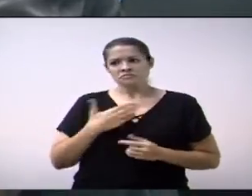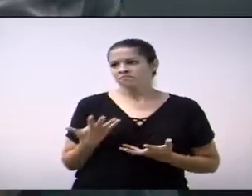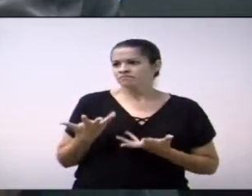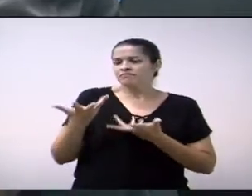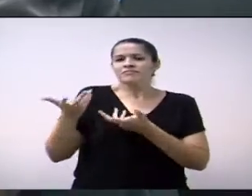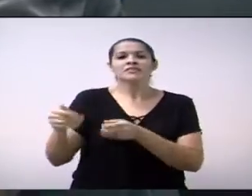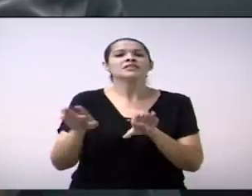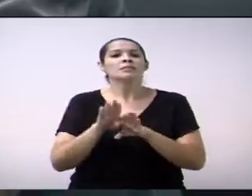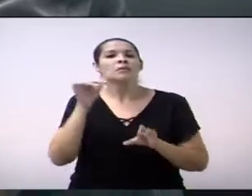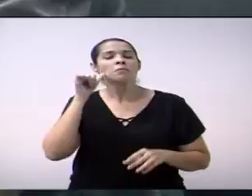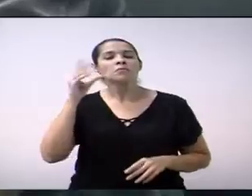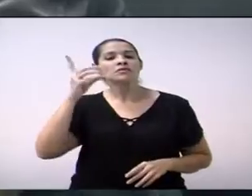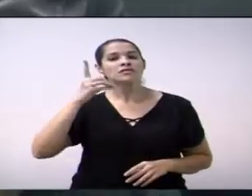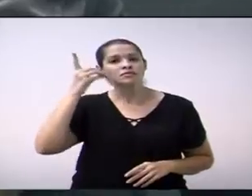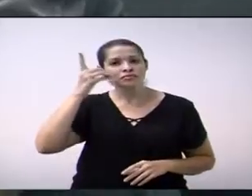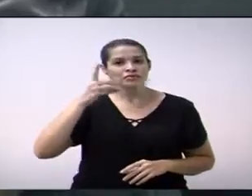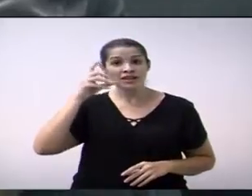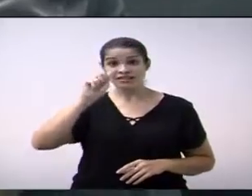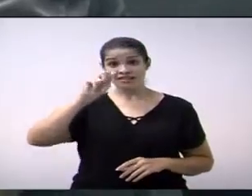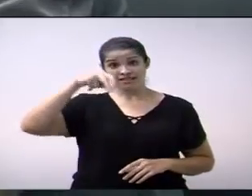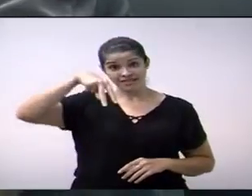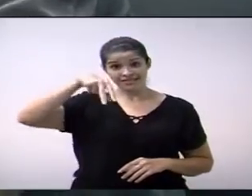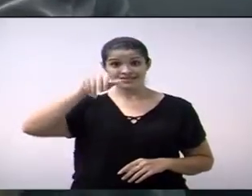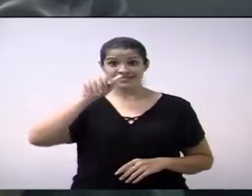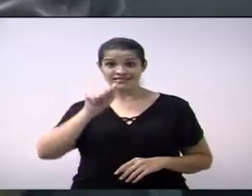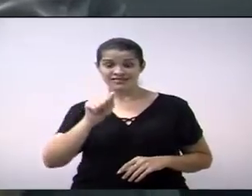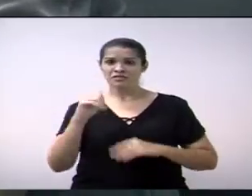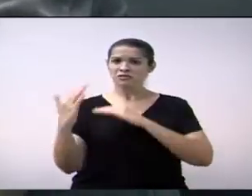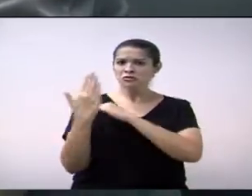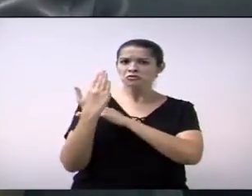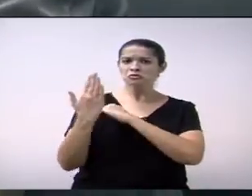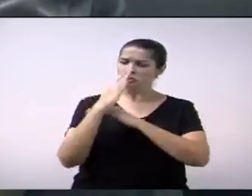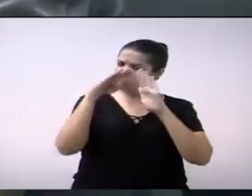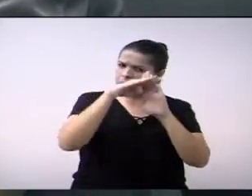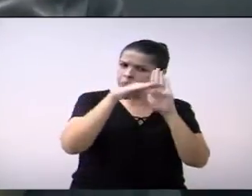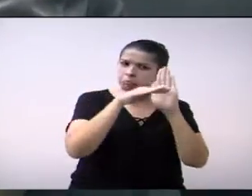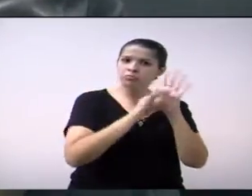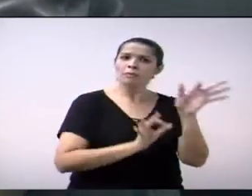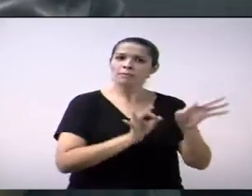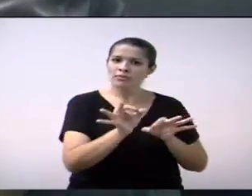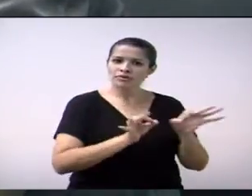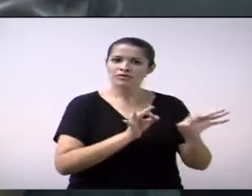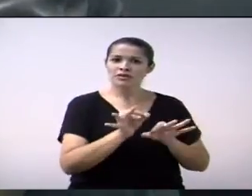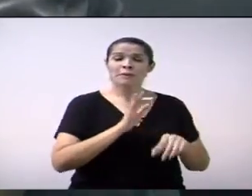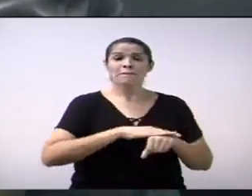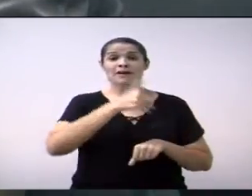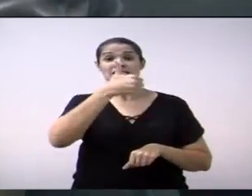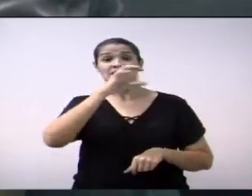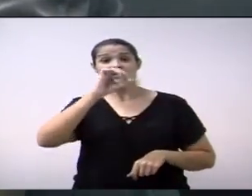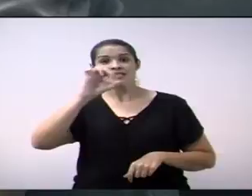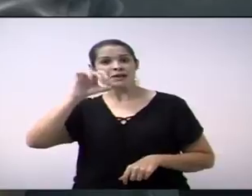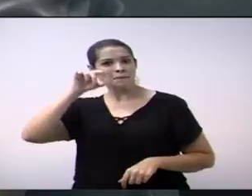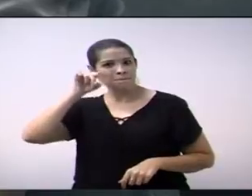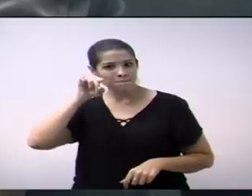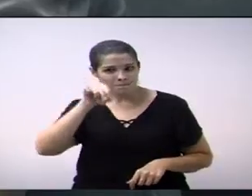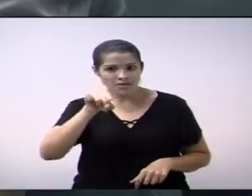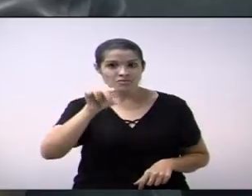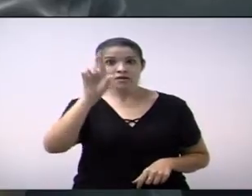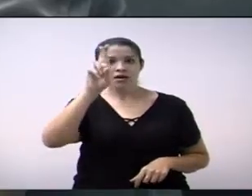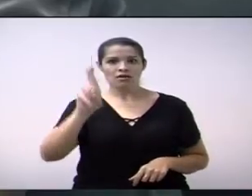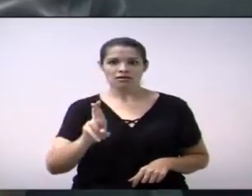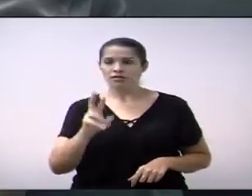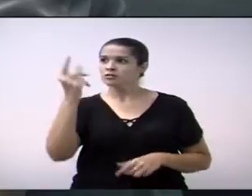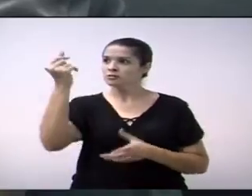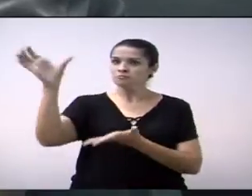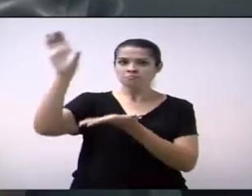a deputada Ana Perugini fez emendas para o nosso município, destinou mais de R$100 mil para a área da saúde,